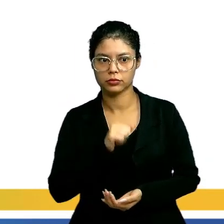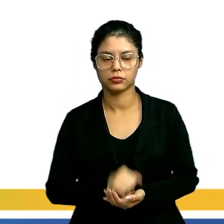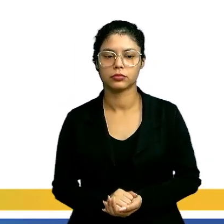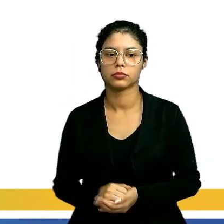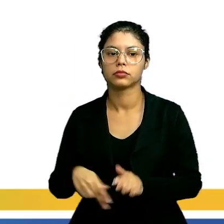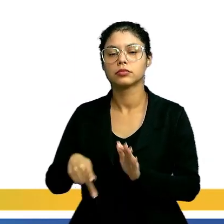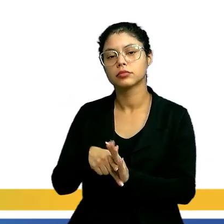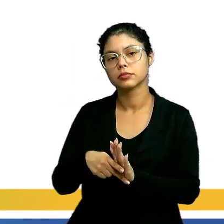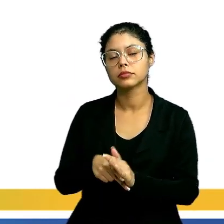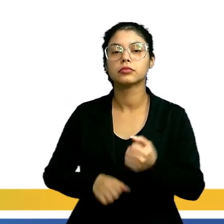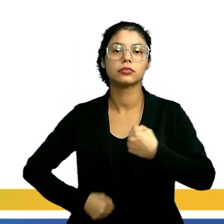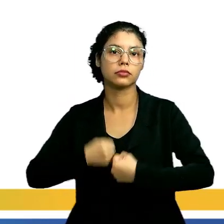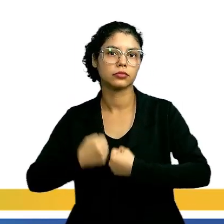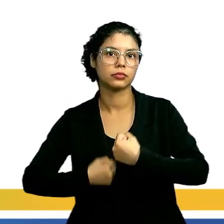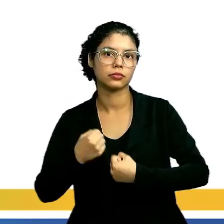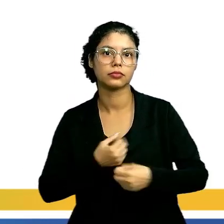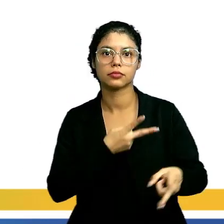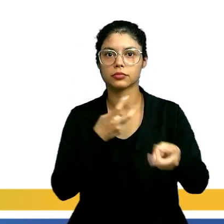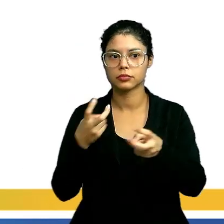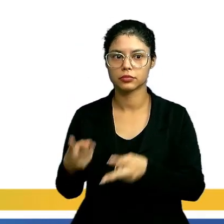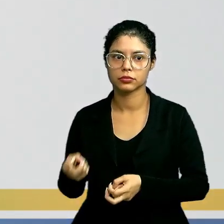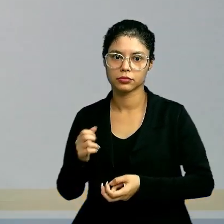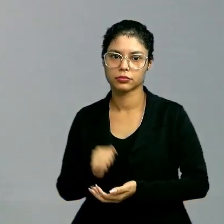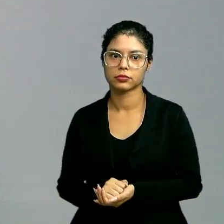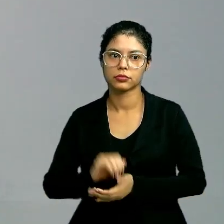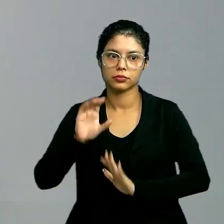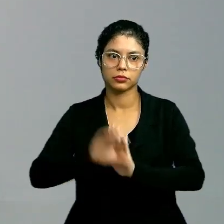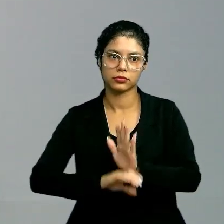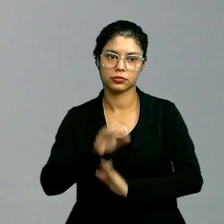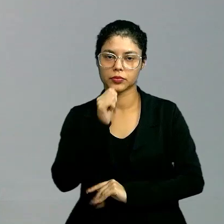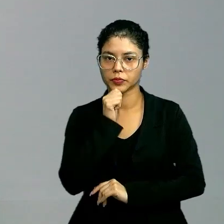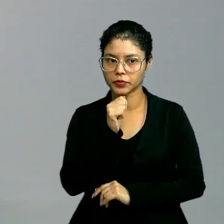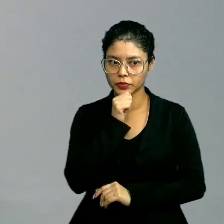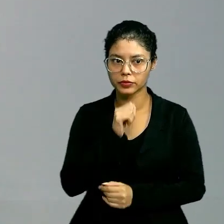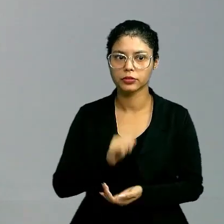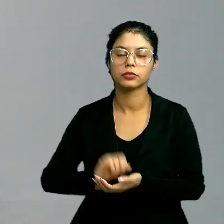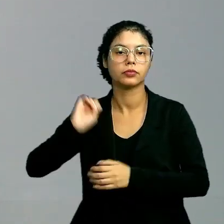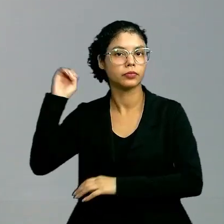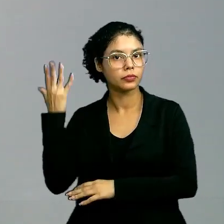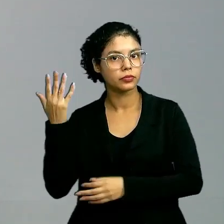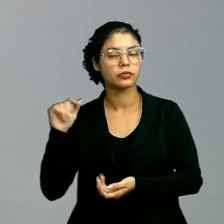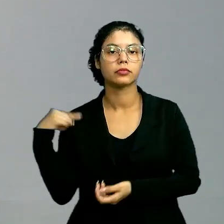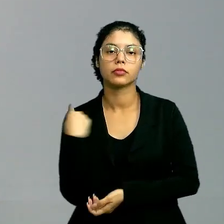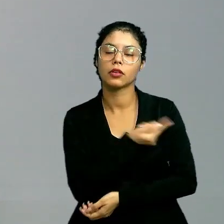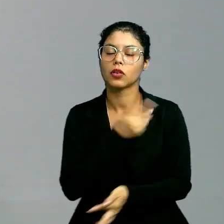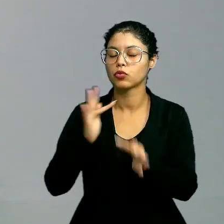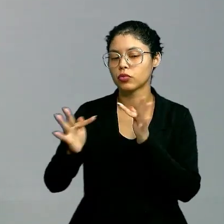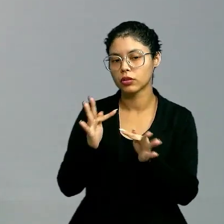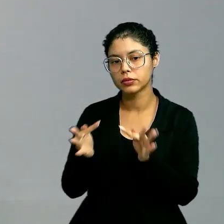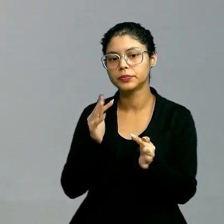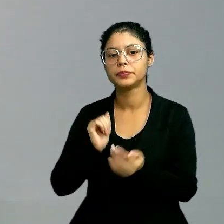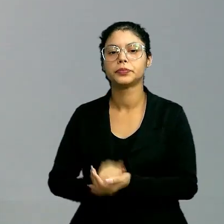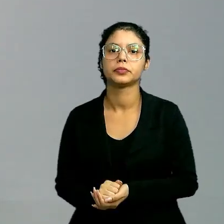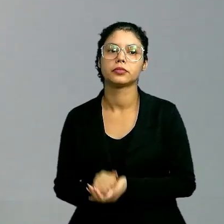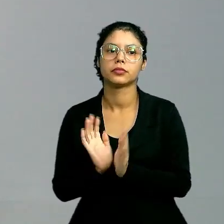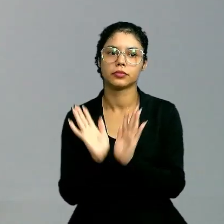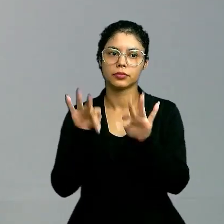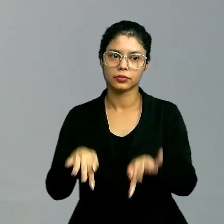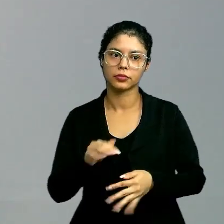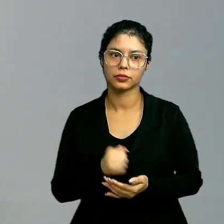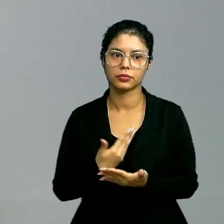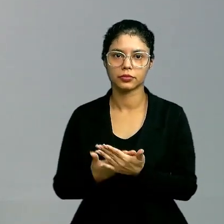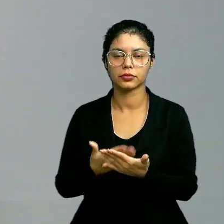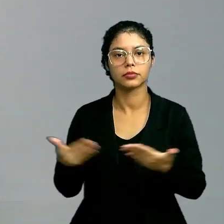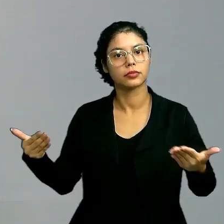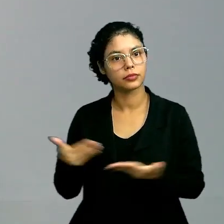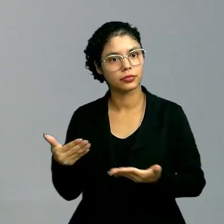né? Força de atrito. A gente percebe que este é um conteúdo ainda recorrente nos conteúdos de física e ficamos por aqui na